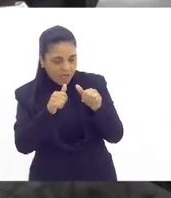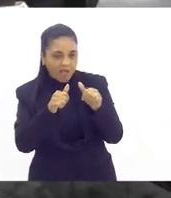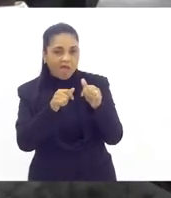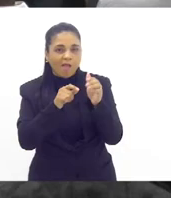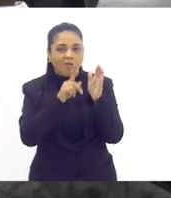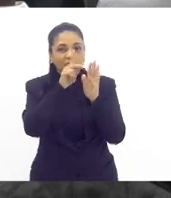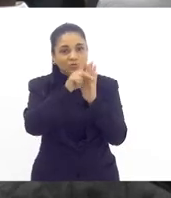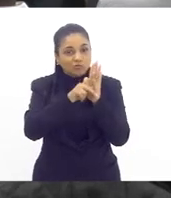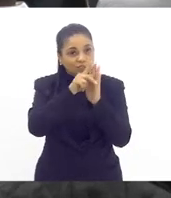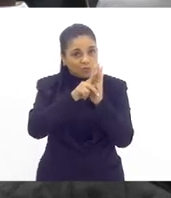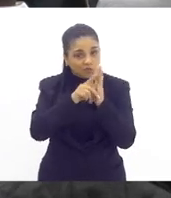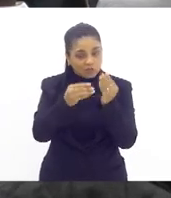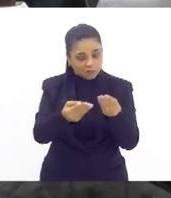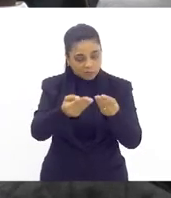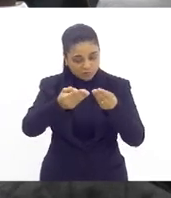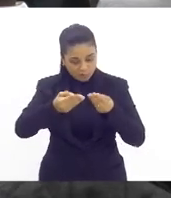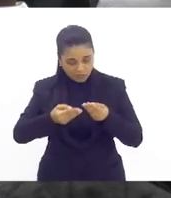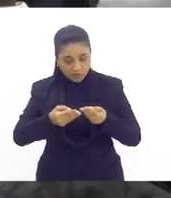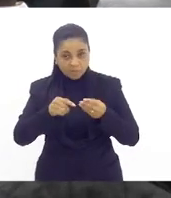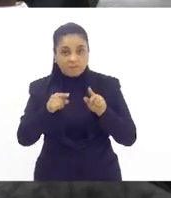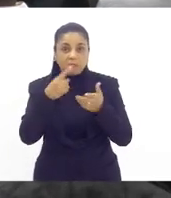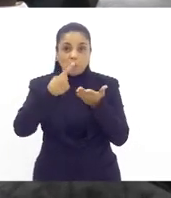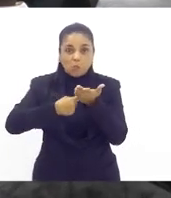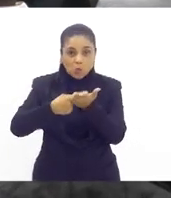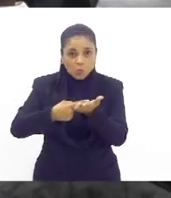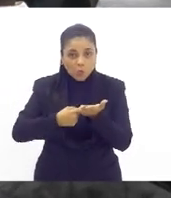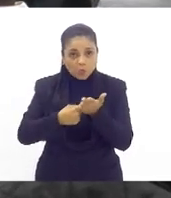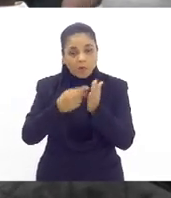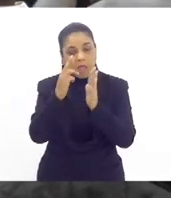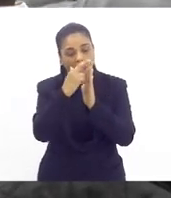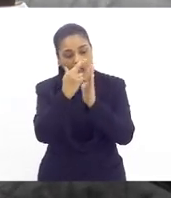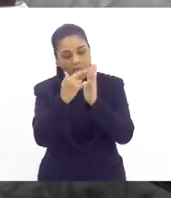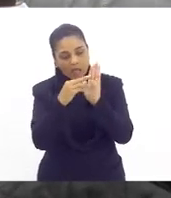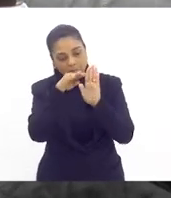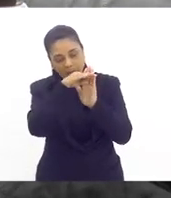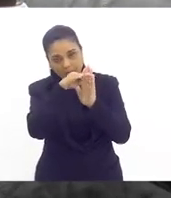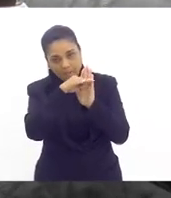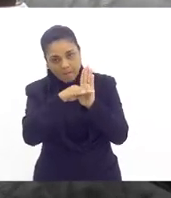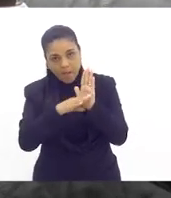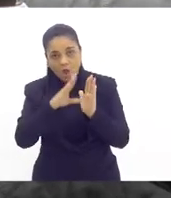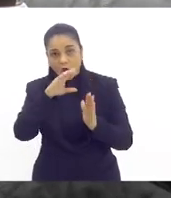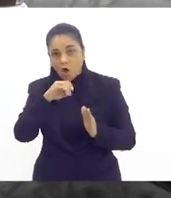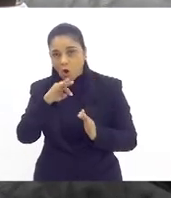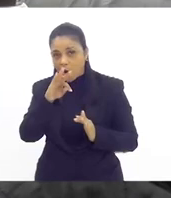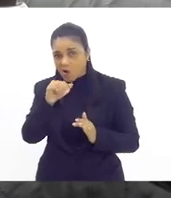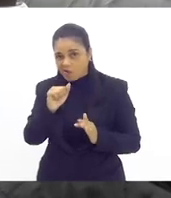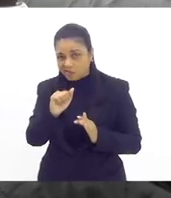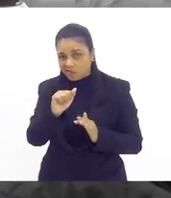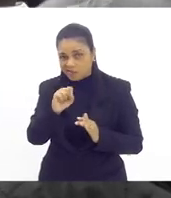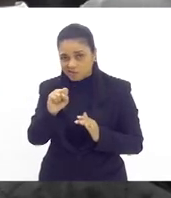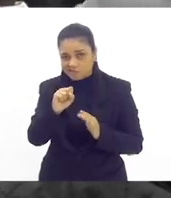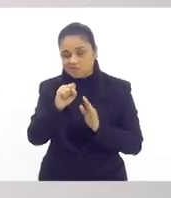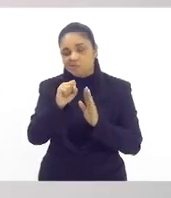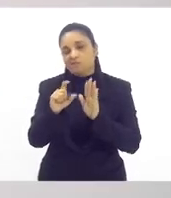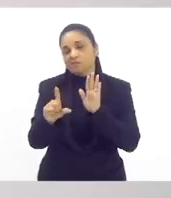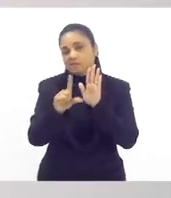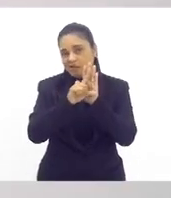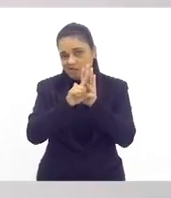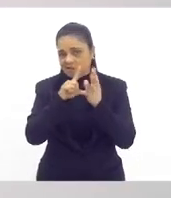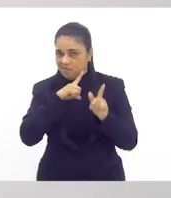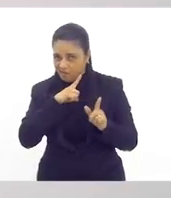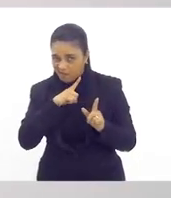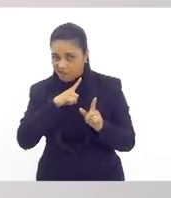que chegaram e que precisarão cumprir com todo Rigor a questão das cotas que estão Discriminados na lei Mas também